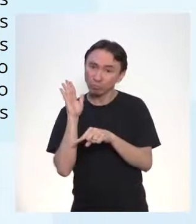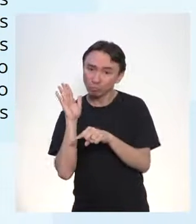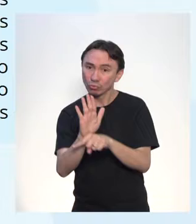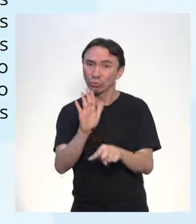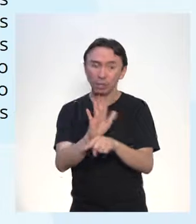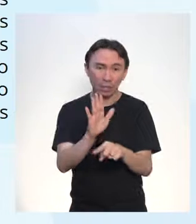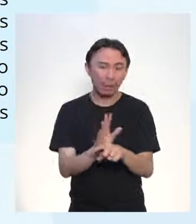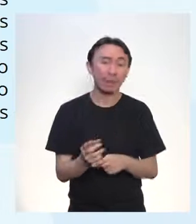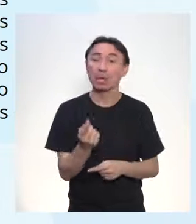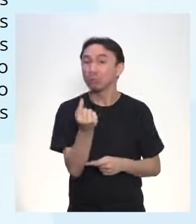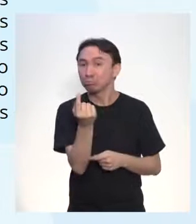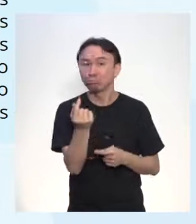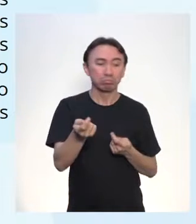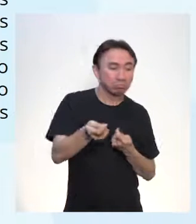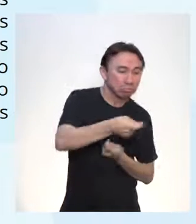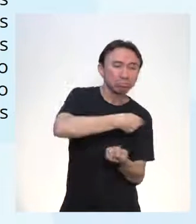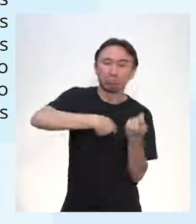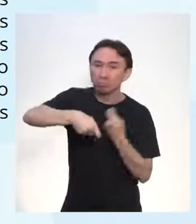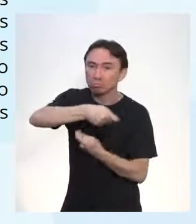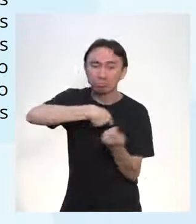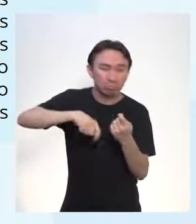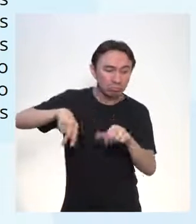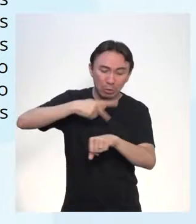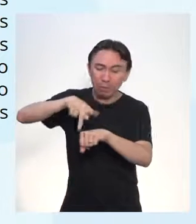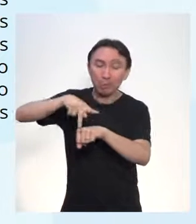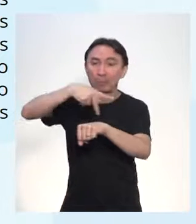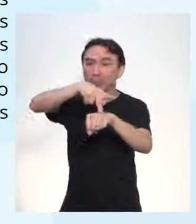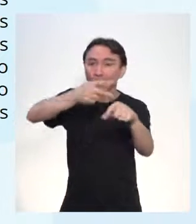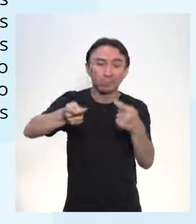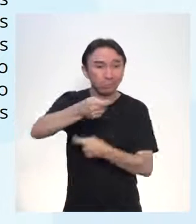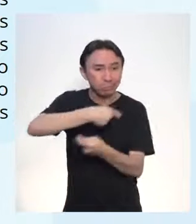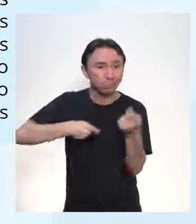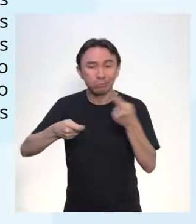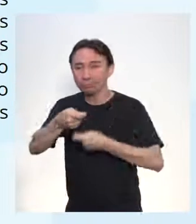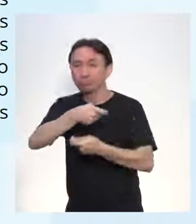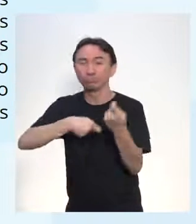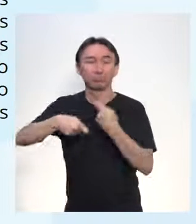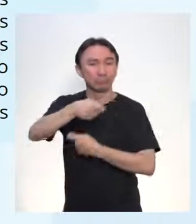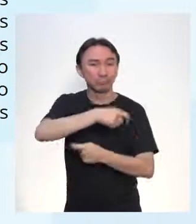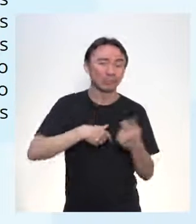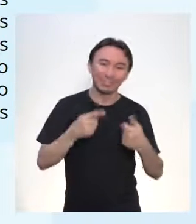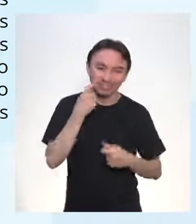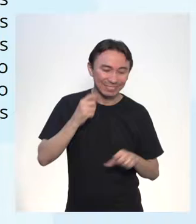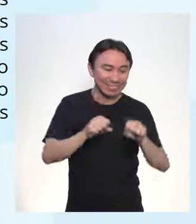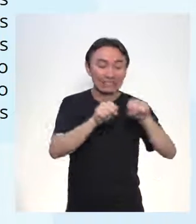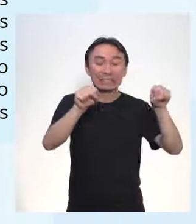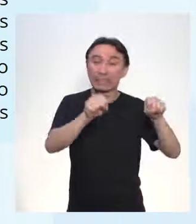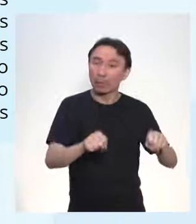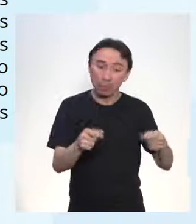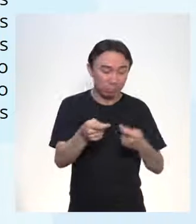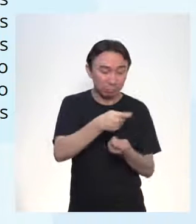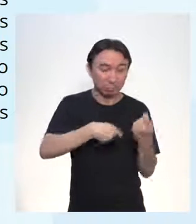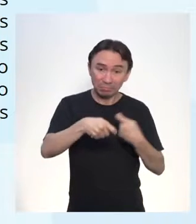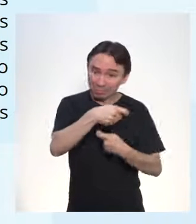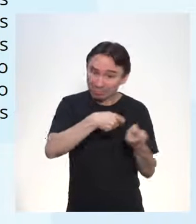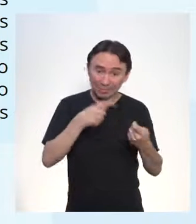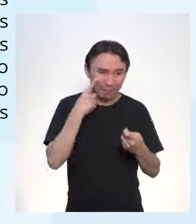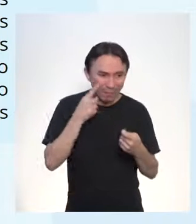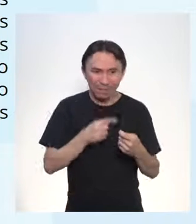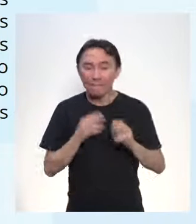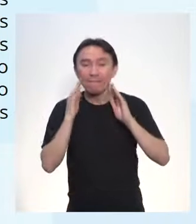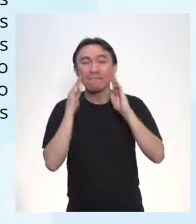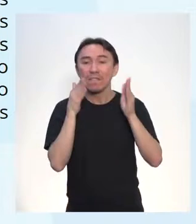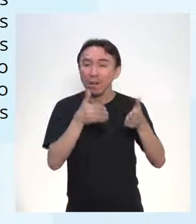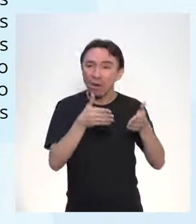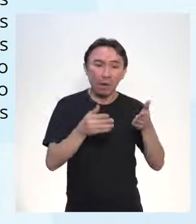do comércio internacional. O mercantilismo focava em como este comércio podia ajudar